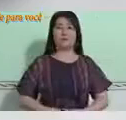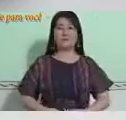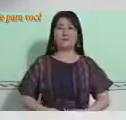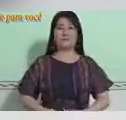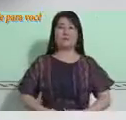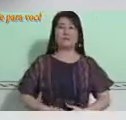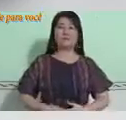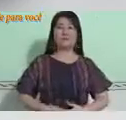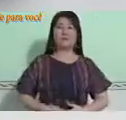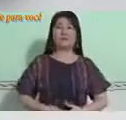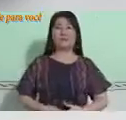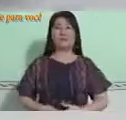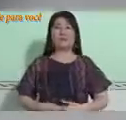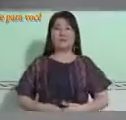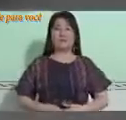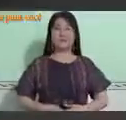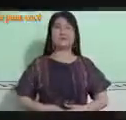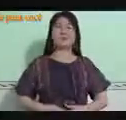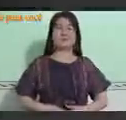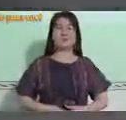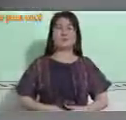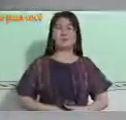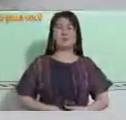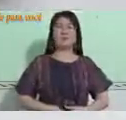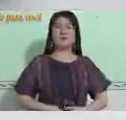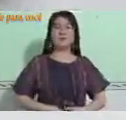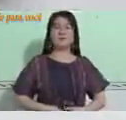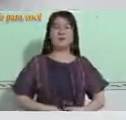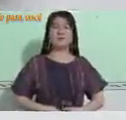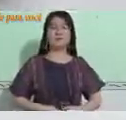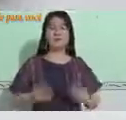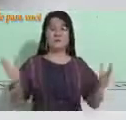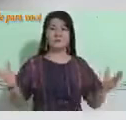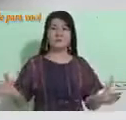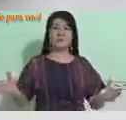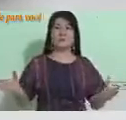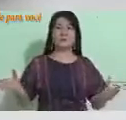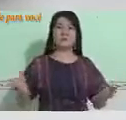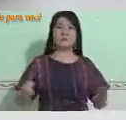Saiba mais detalhes sobre o que é e como tratar o tremor é essencial.